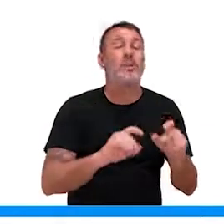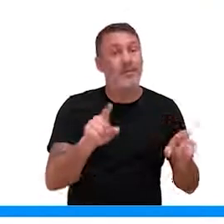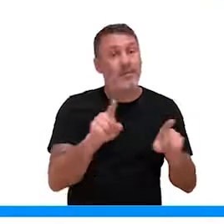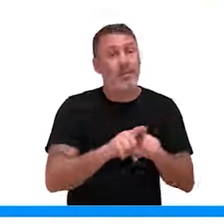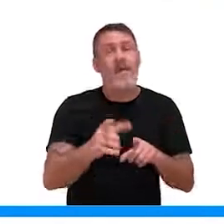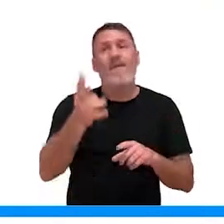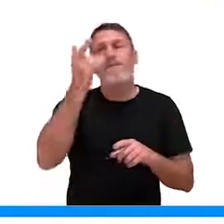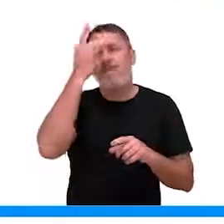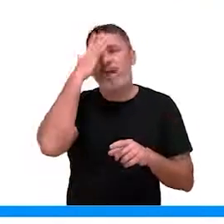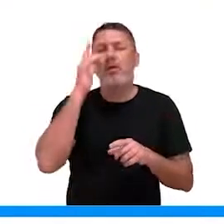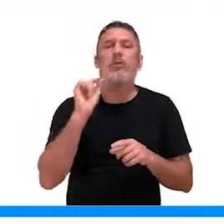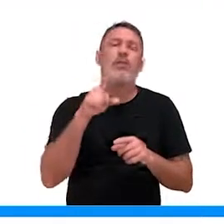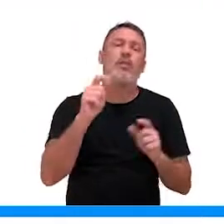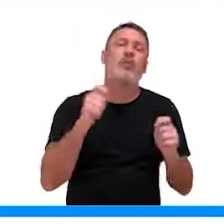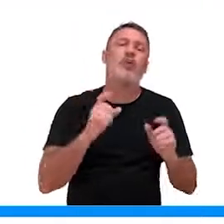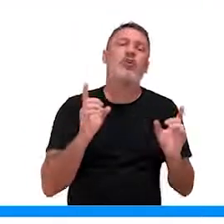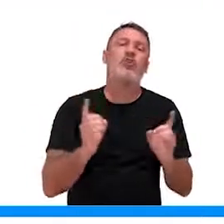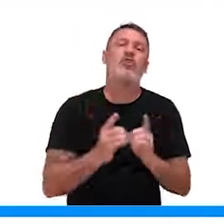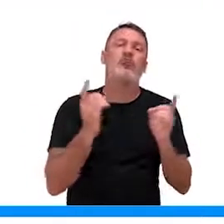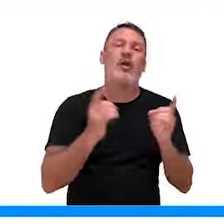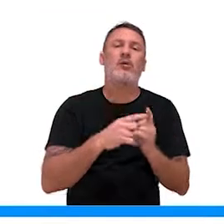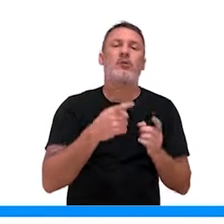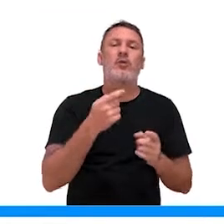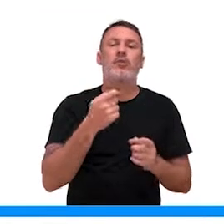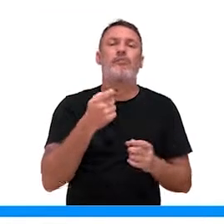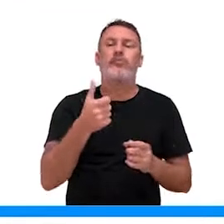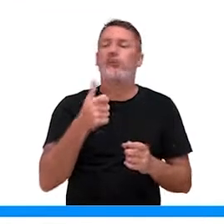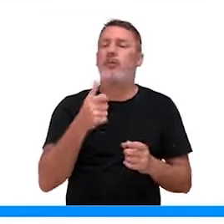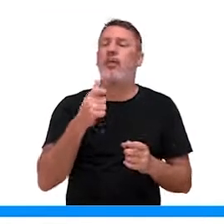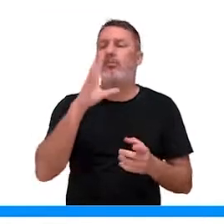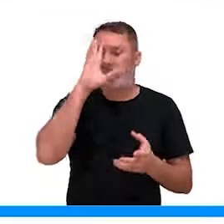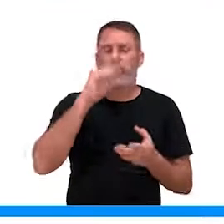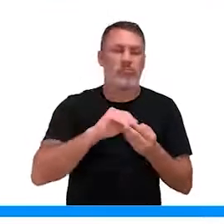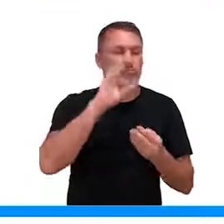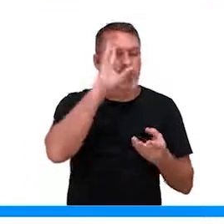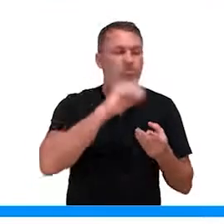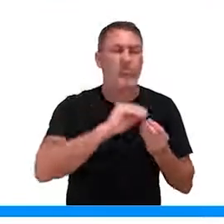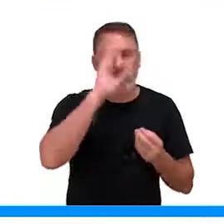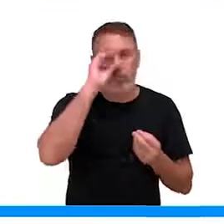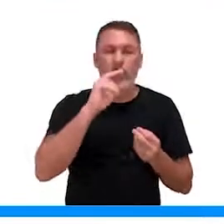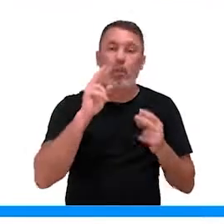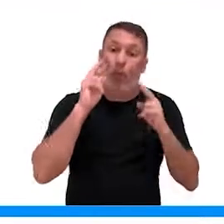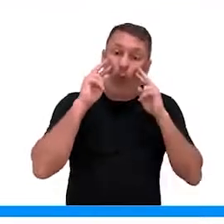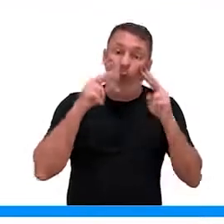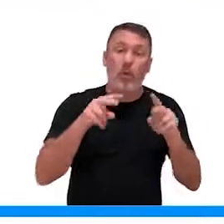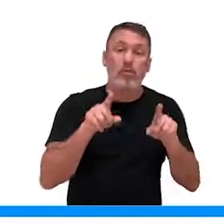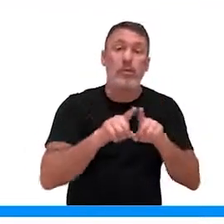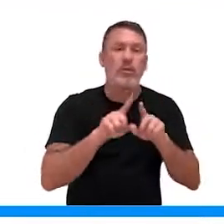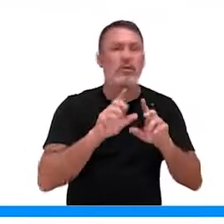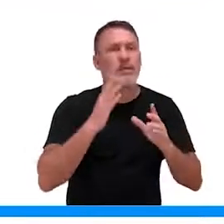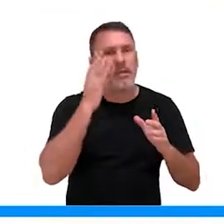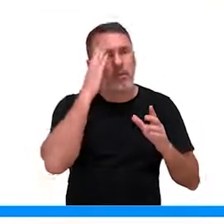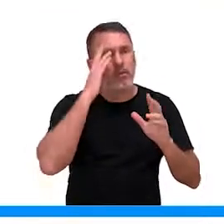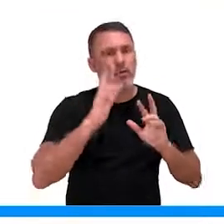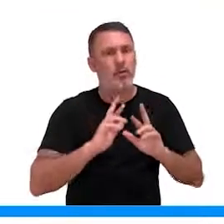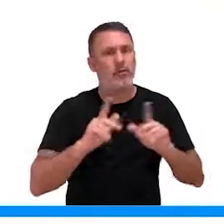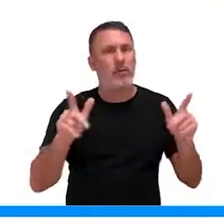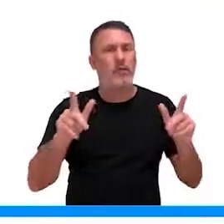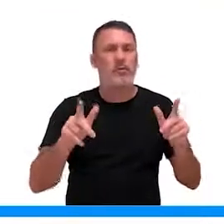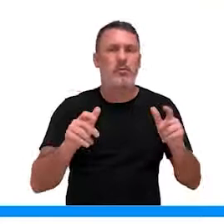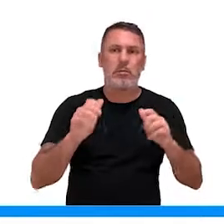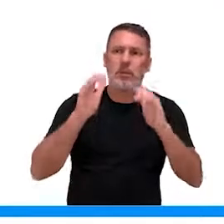maneira didática, científica, o reconhecimento dessas diferenças, dessas distinções